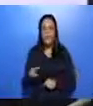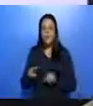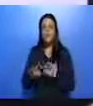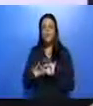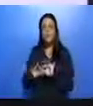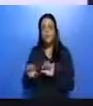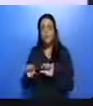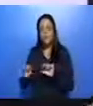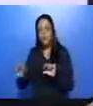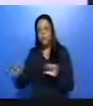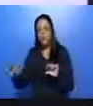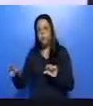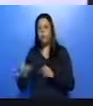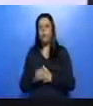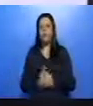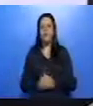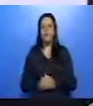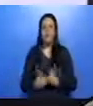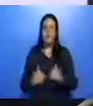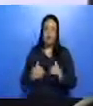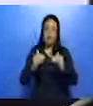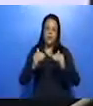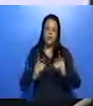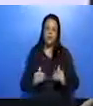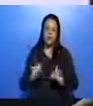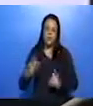próxima, terceira classificação.